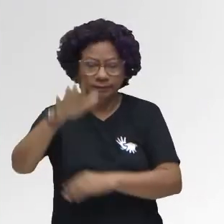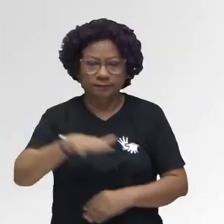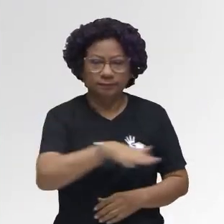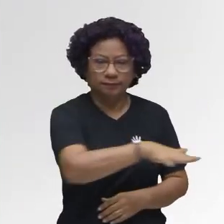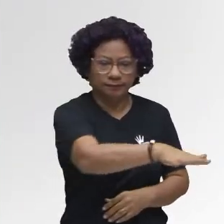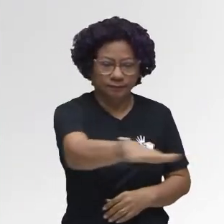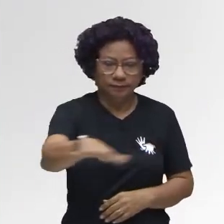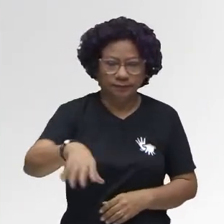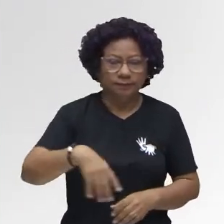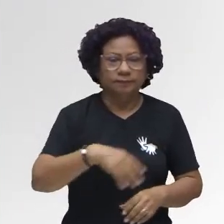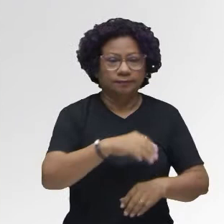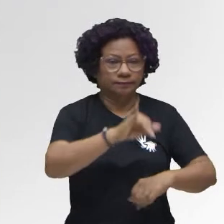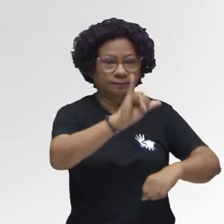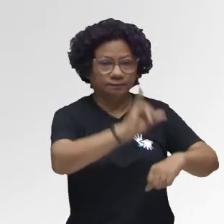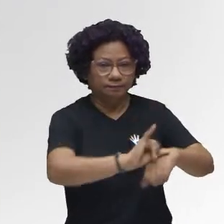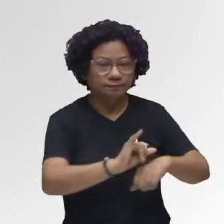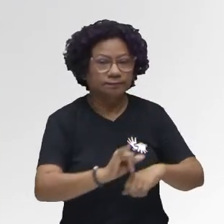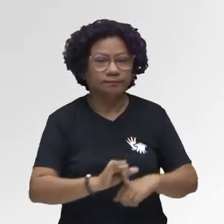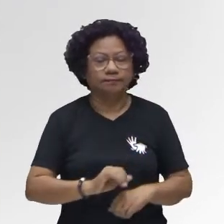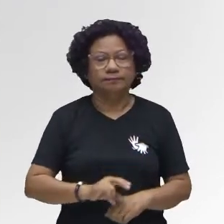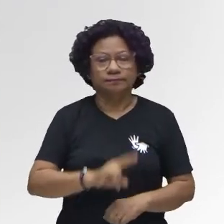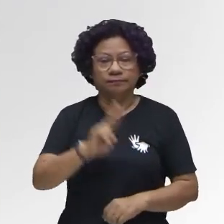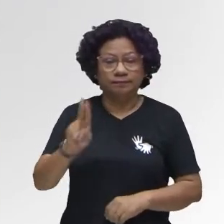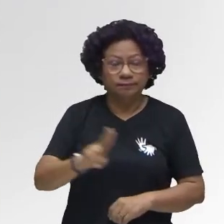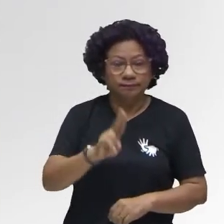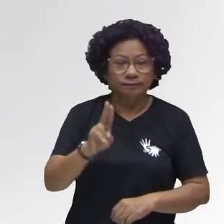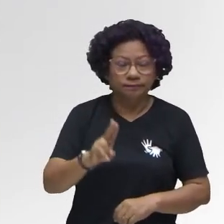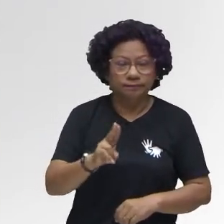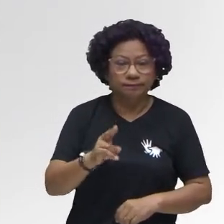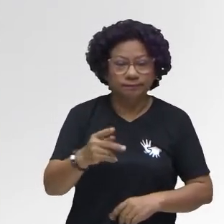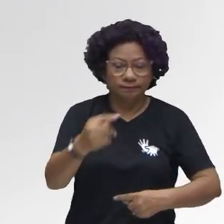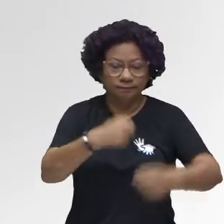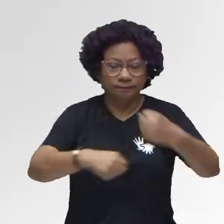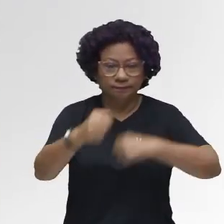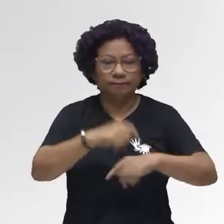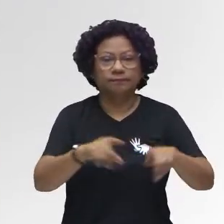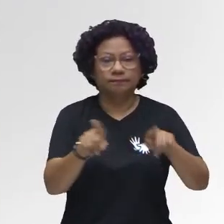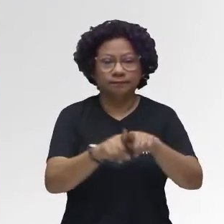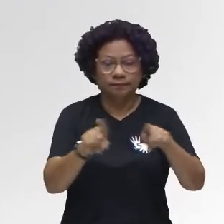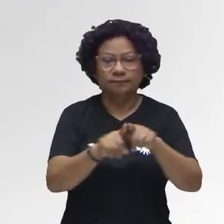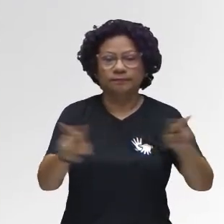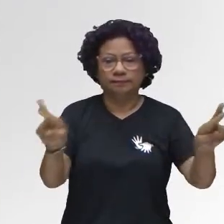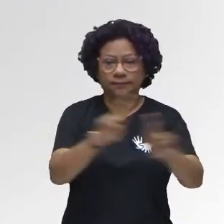brasileiro, através das atividades econômicas e das relações sociais.